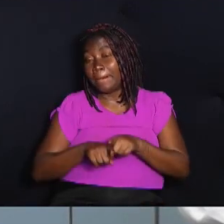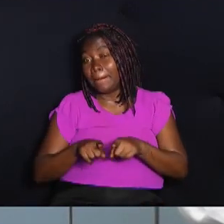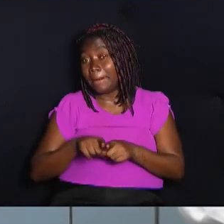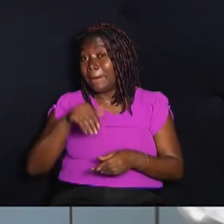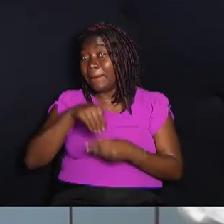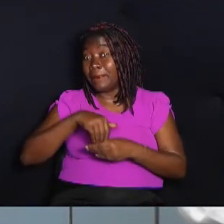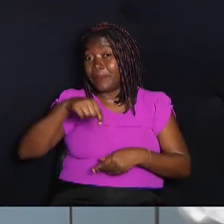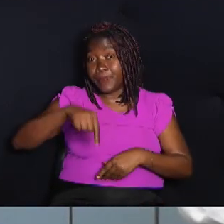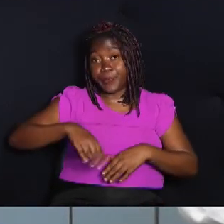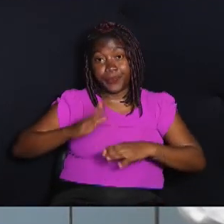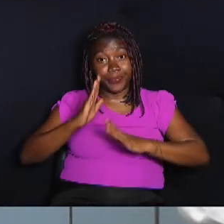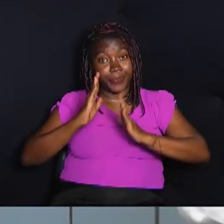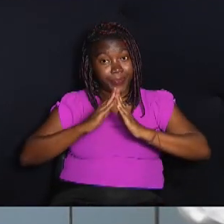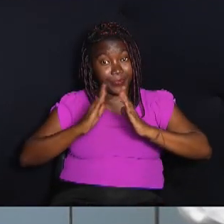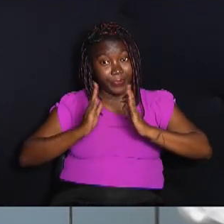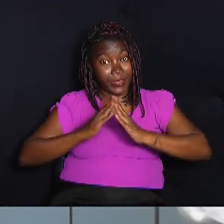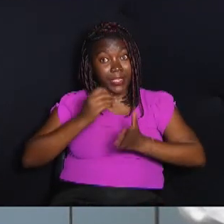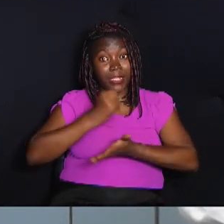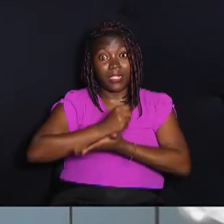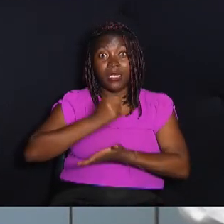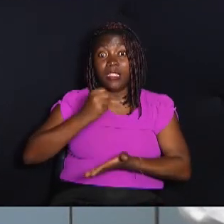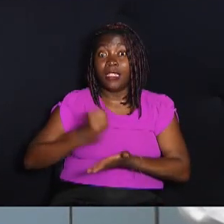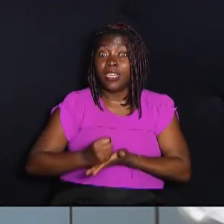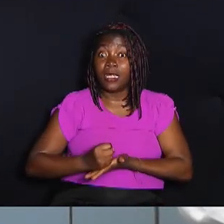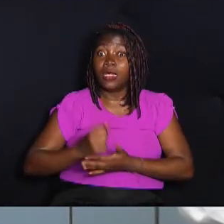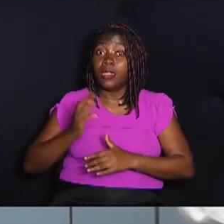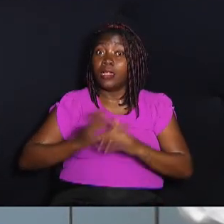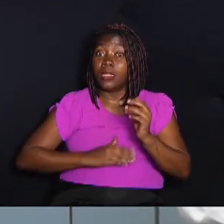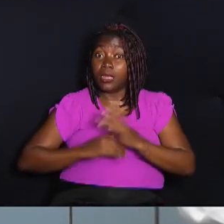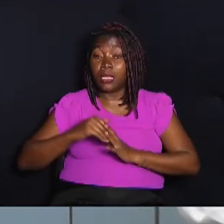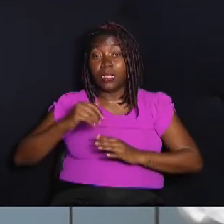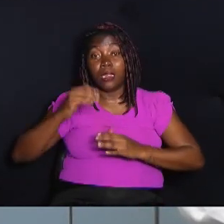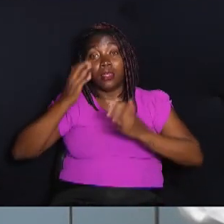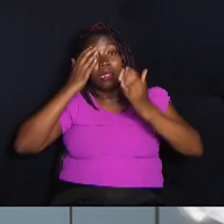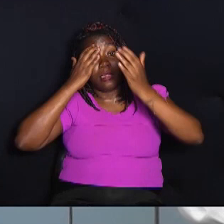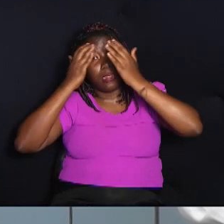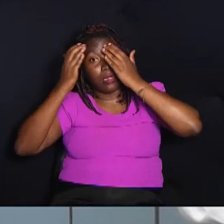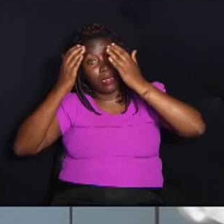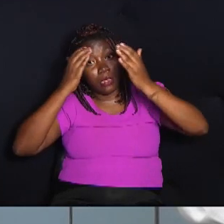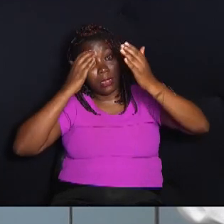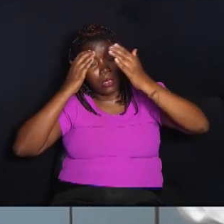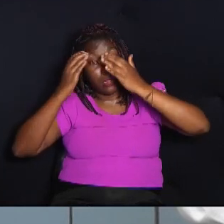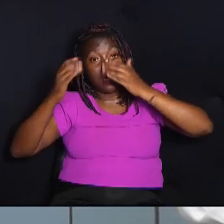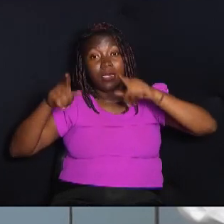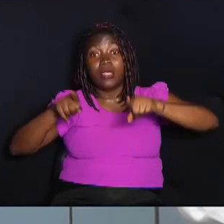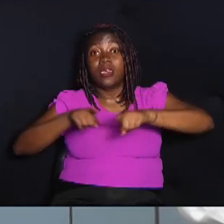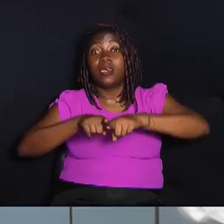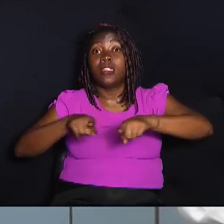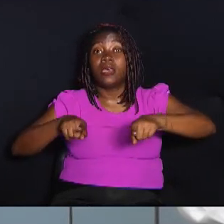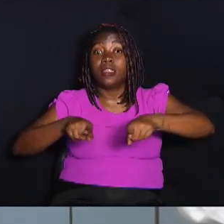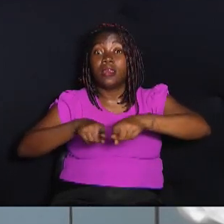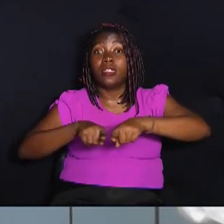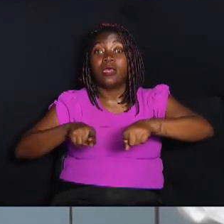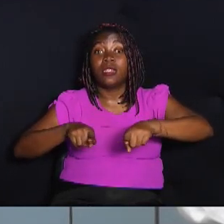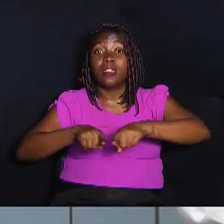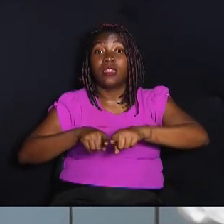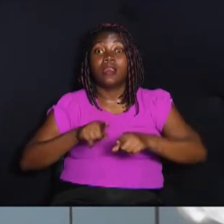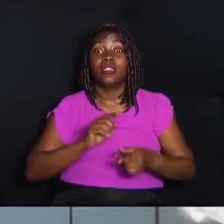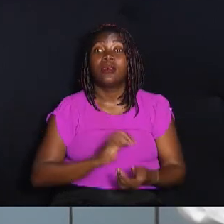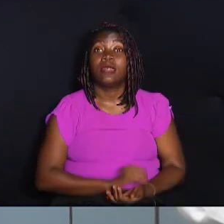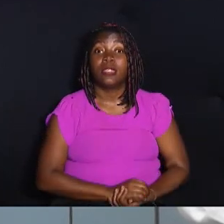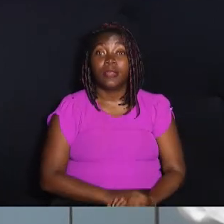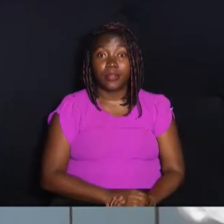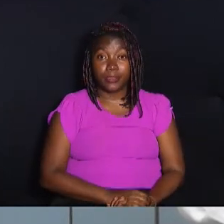aqui, né, a contratação de profissionais, de psicólogos e também os...